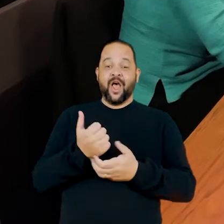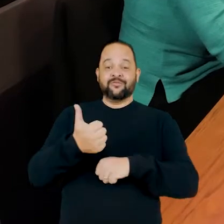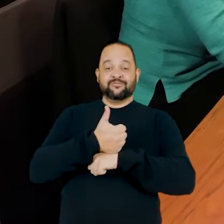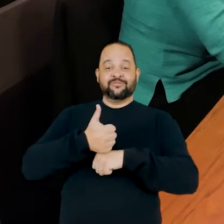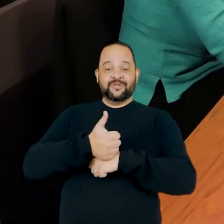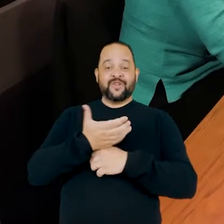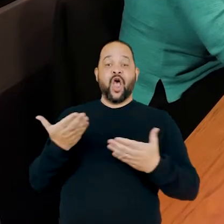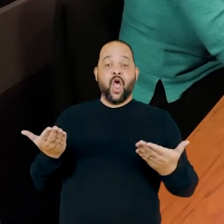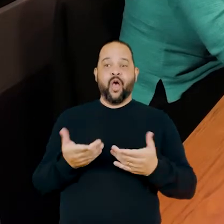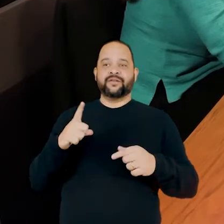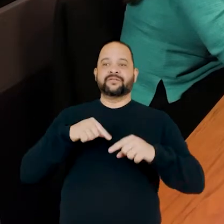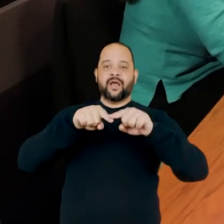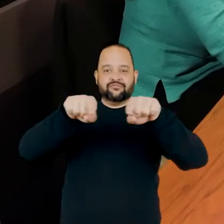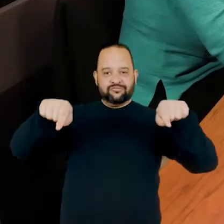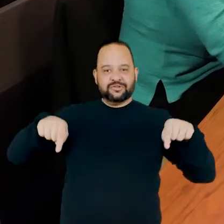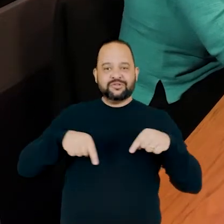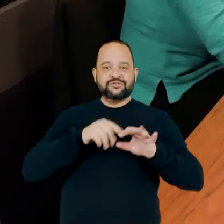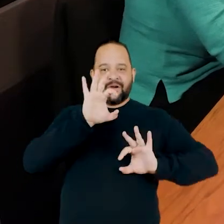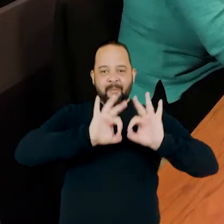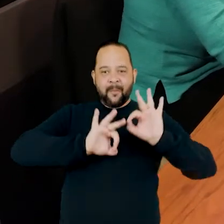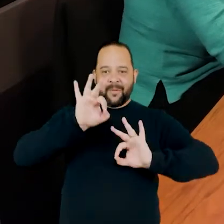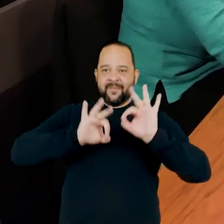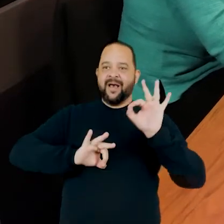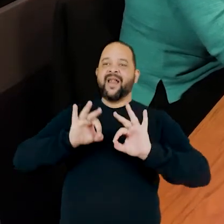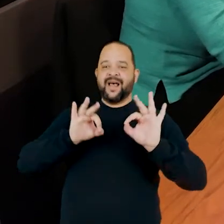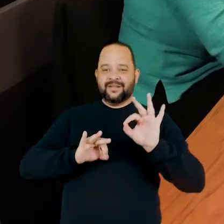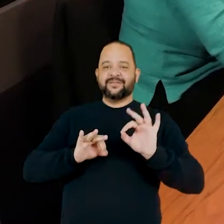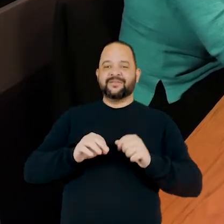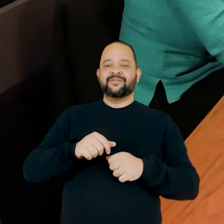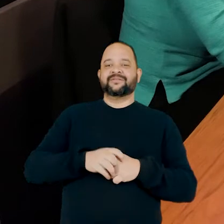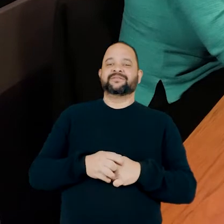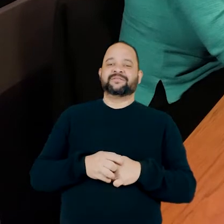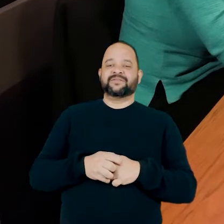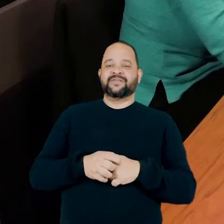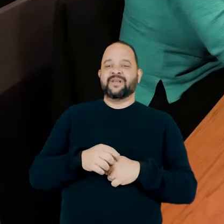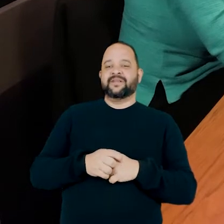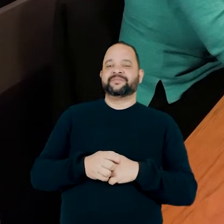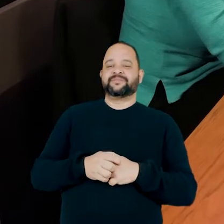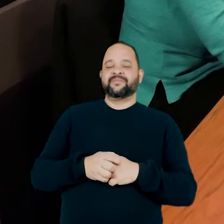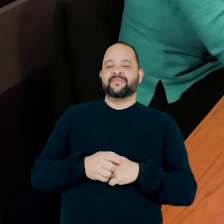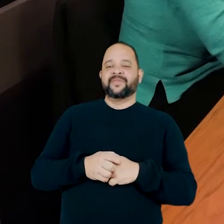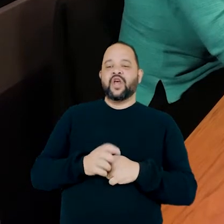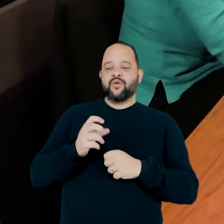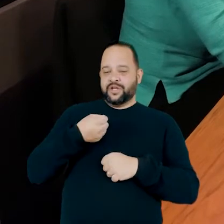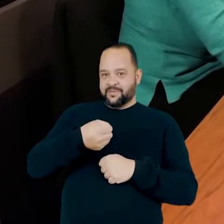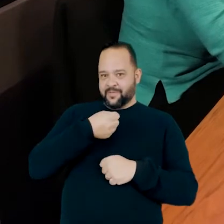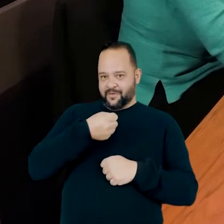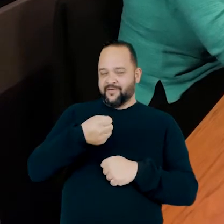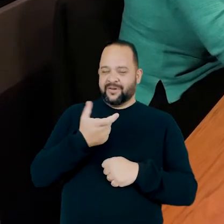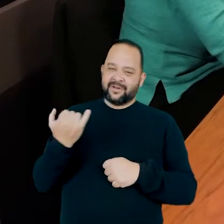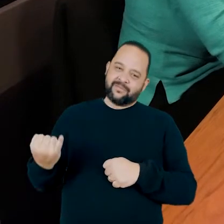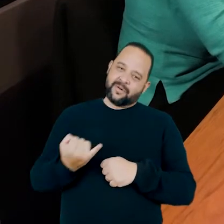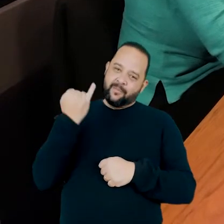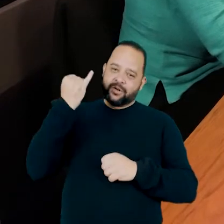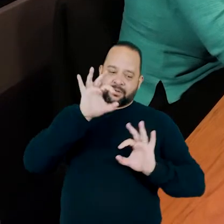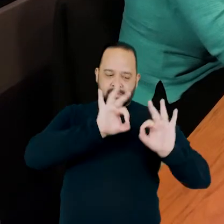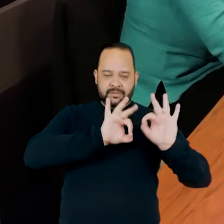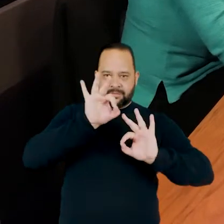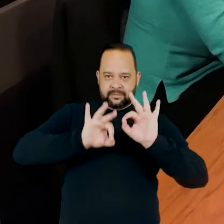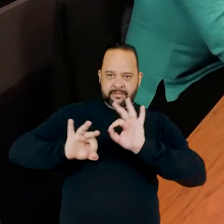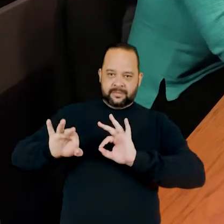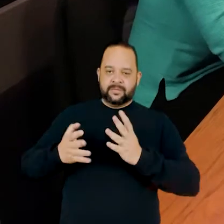tenho o privilégio de ter um estúdio, né? É montado com o SM7B. E isso faz toda a diferença na nossa produção, né?